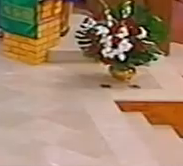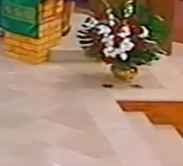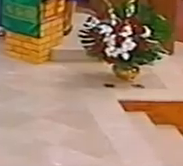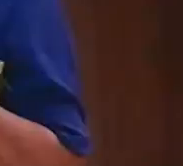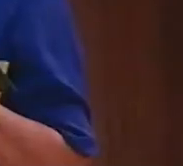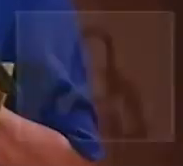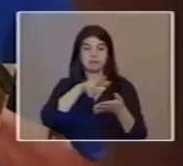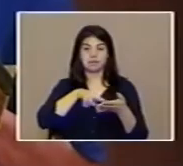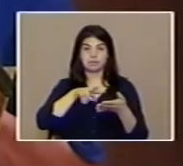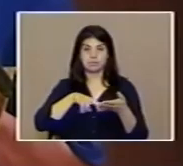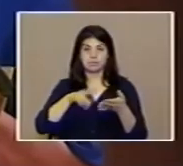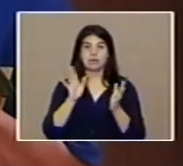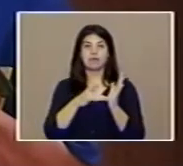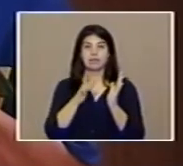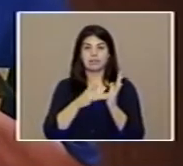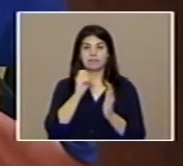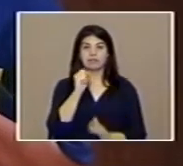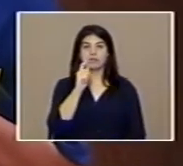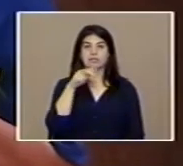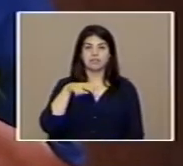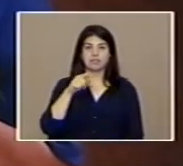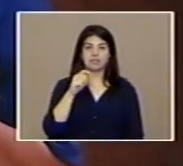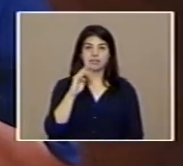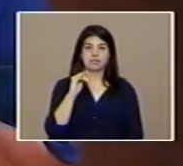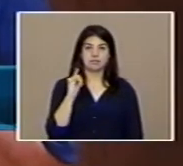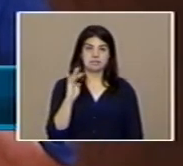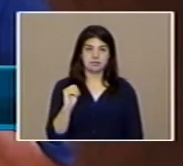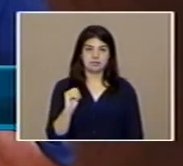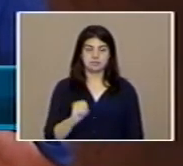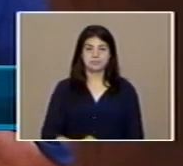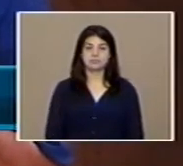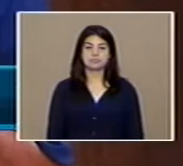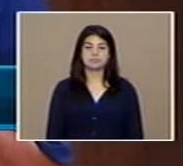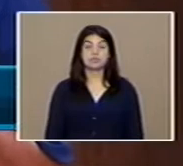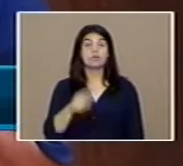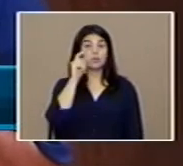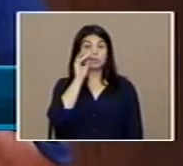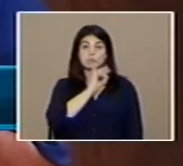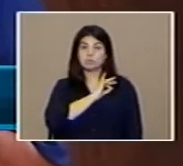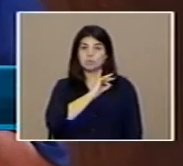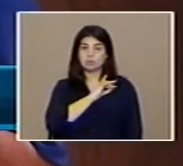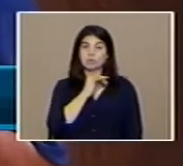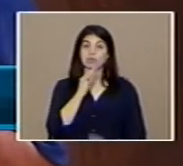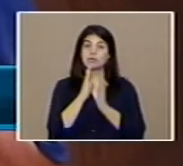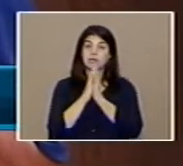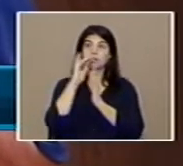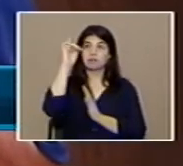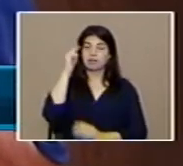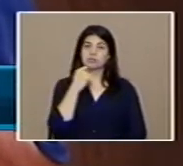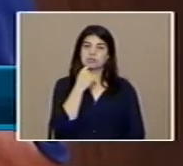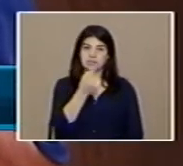a leitura do livro do Gênesis disse o senhor Deus